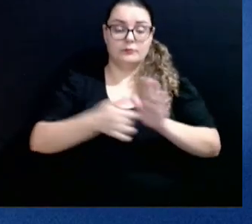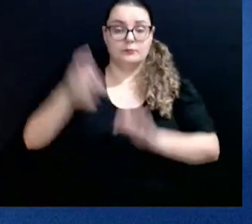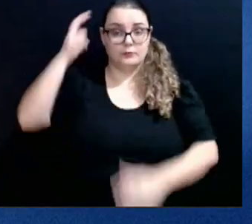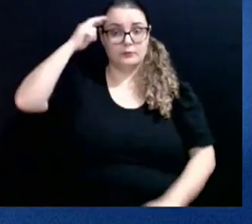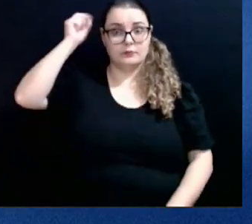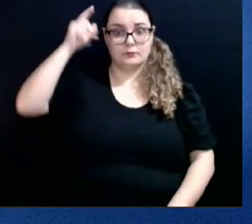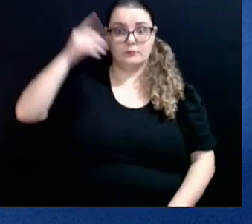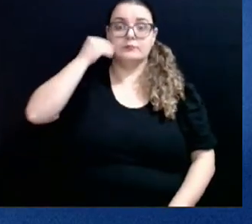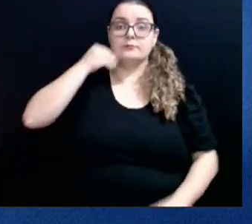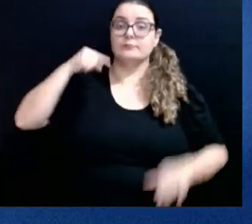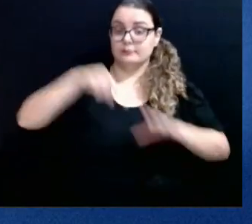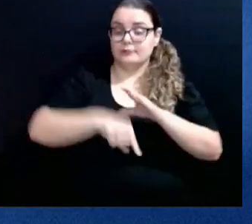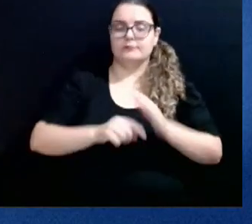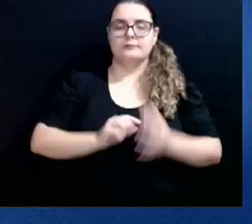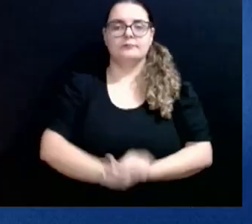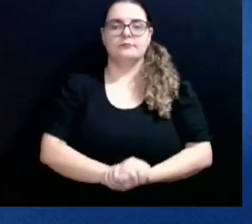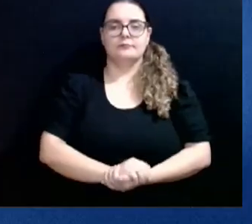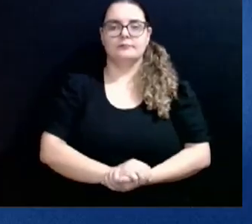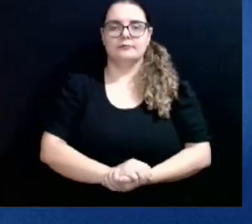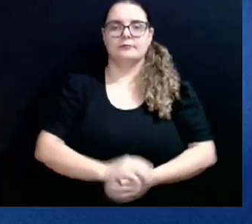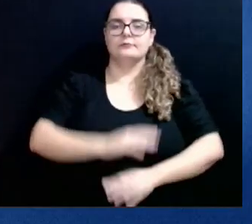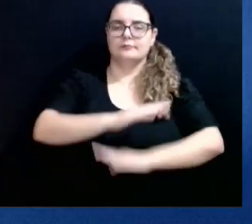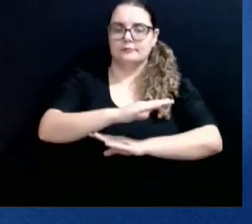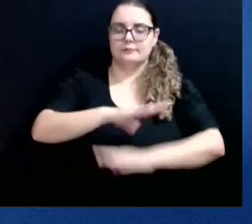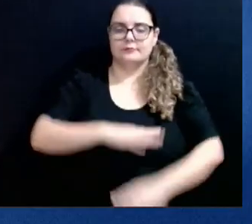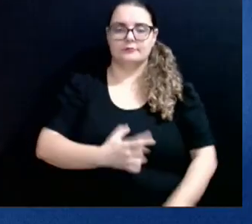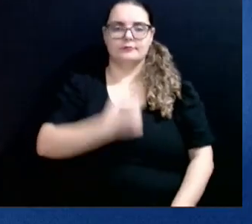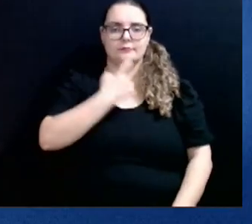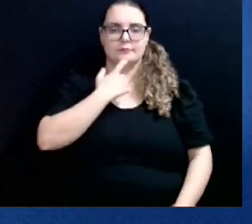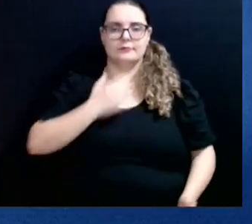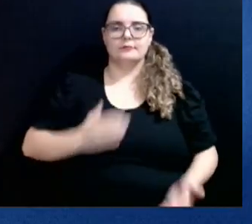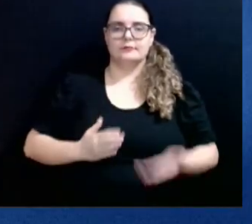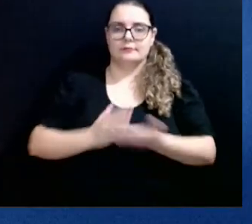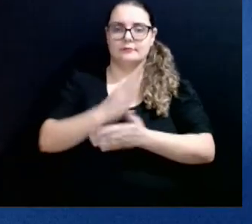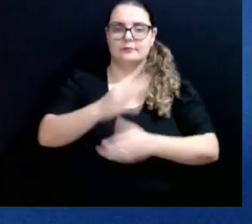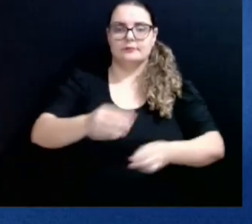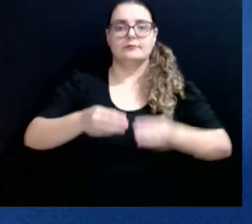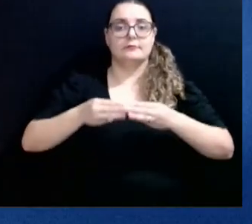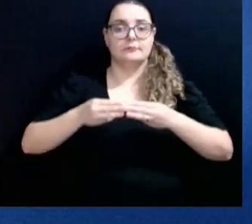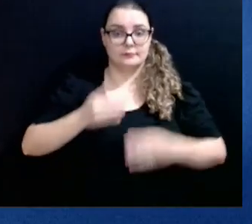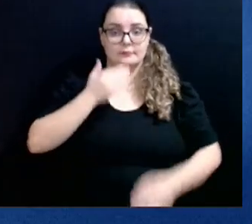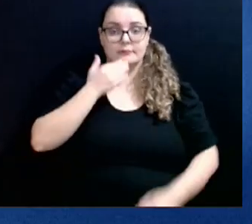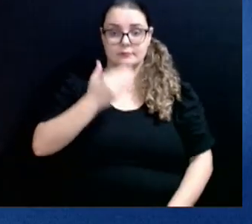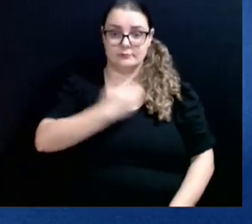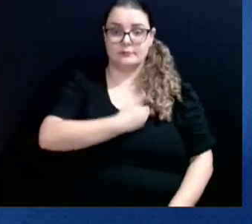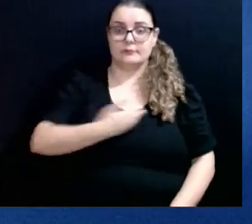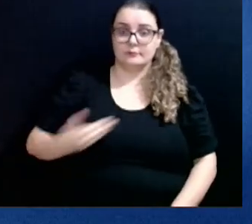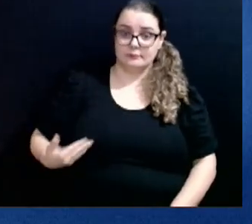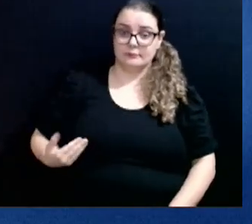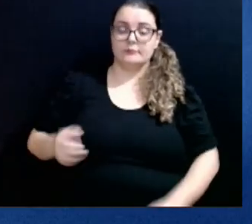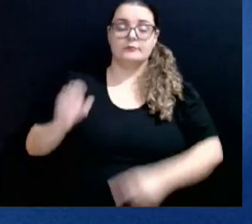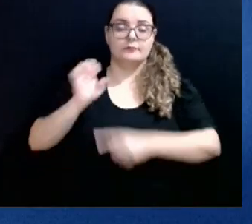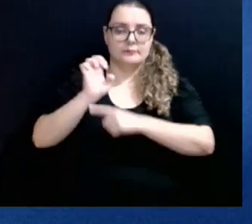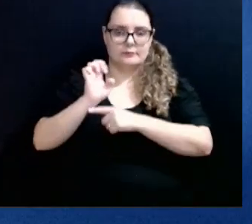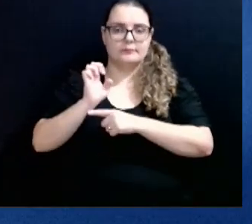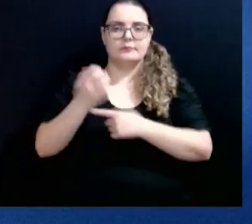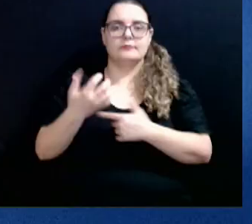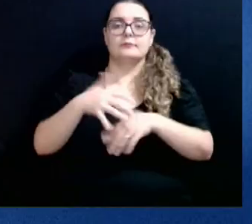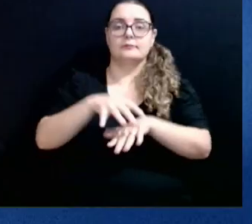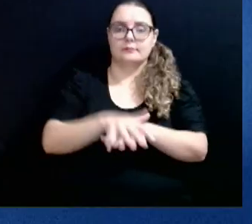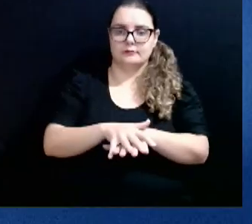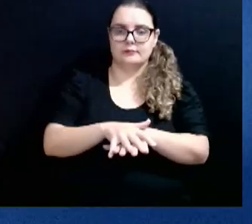imersiva. Câmara de Campinas aprova a moção que pede ao governador do estado a inclusão da